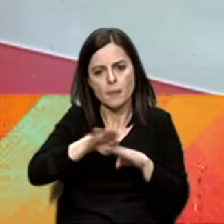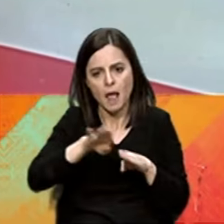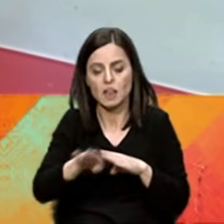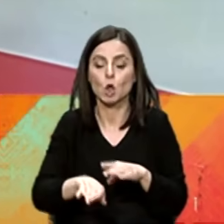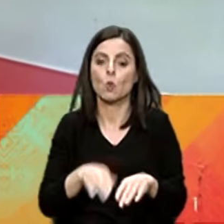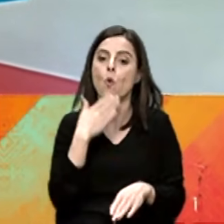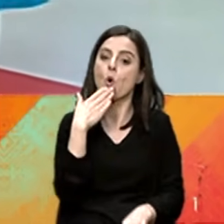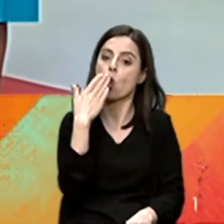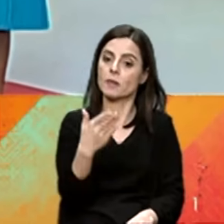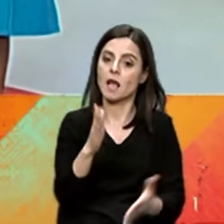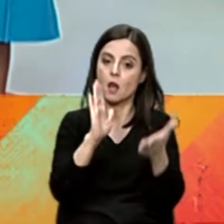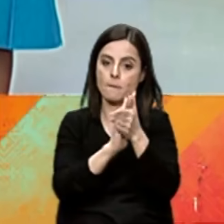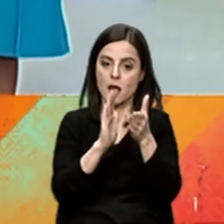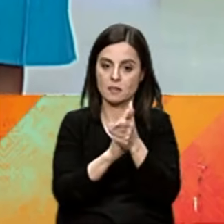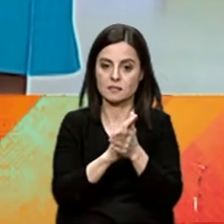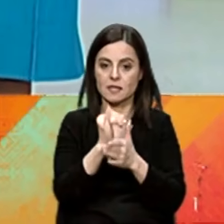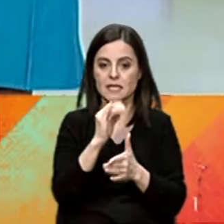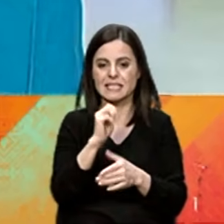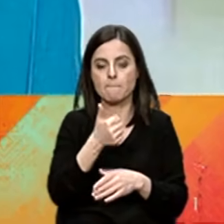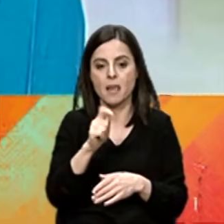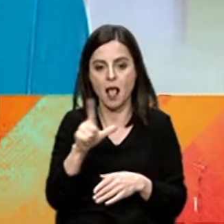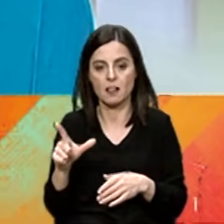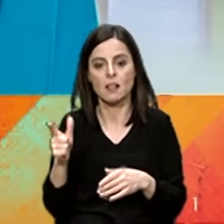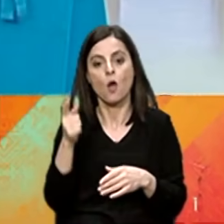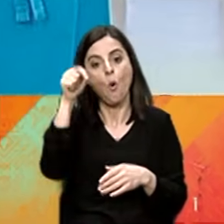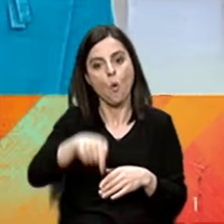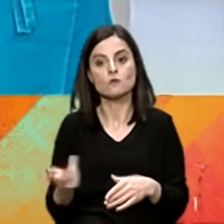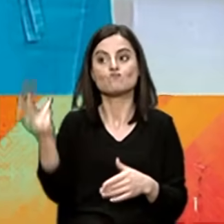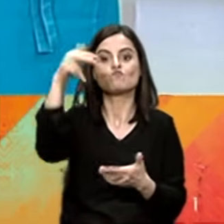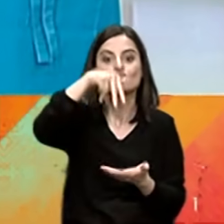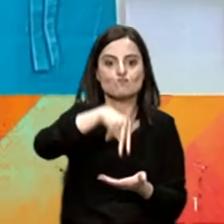Muito obrigada. Um grande aplauso para a Isabel Zibaia Rafael, que hoje regressou à nossa Praça da Alegria.